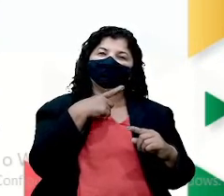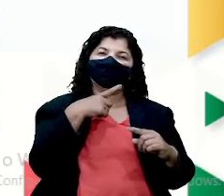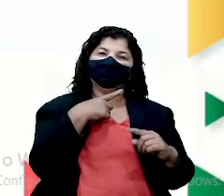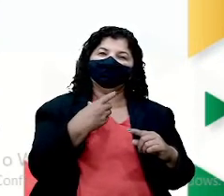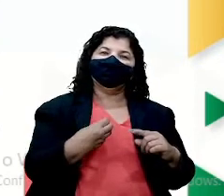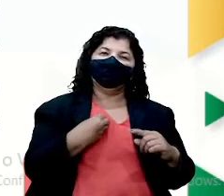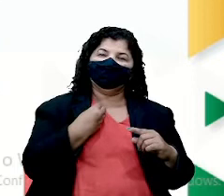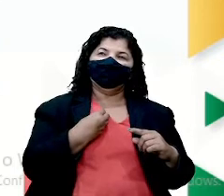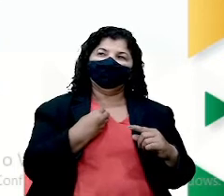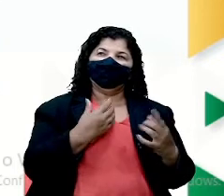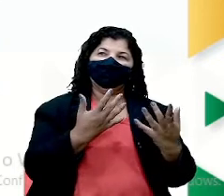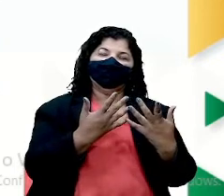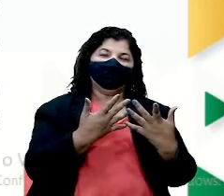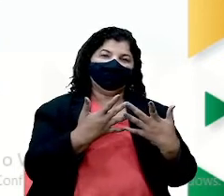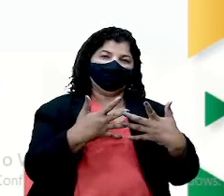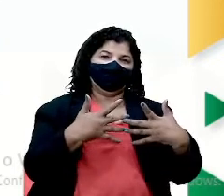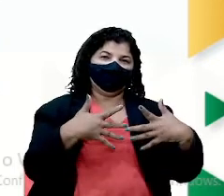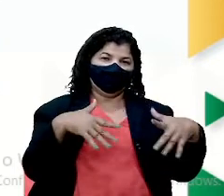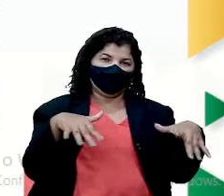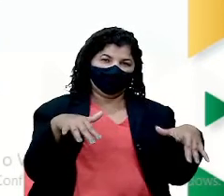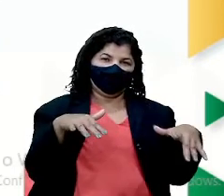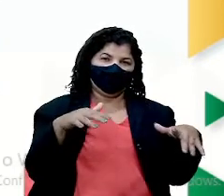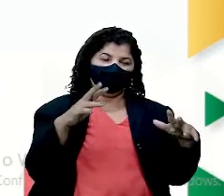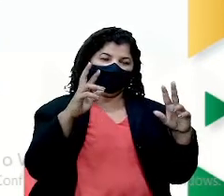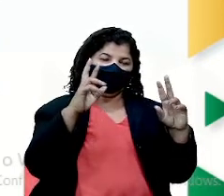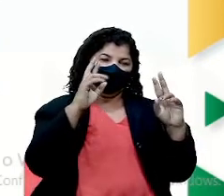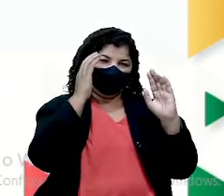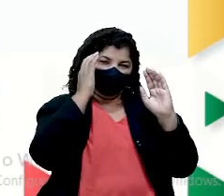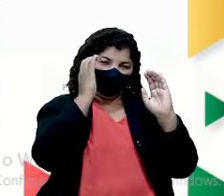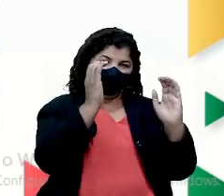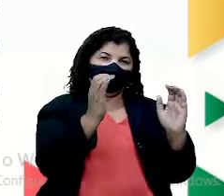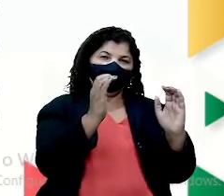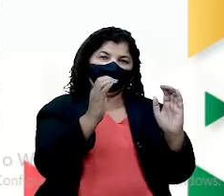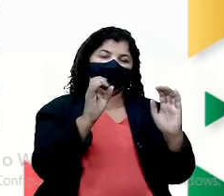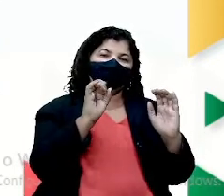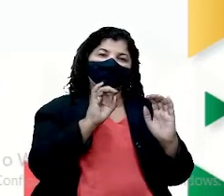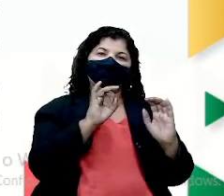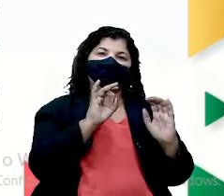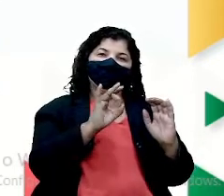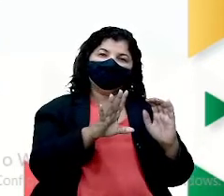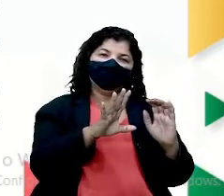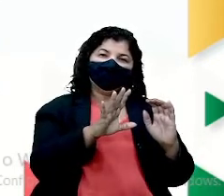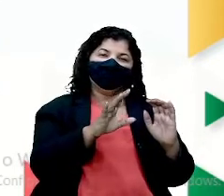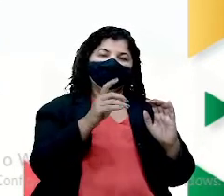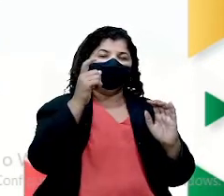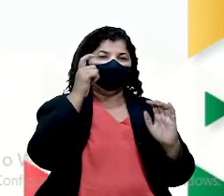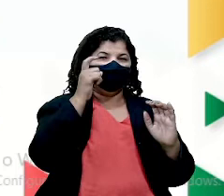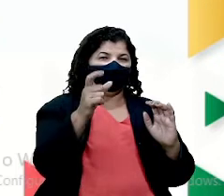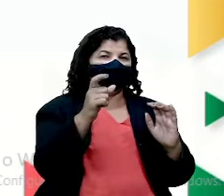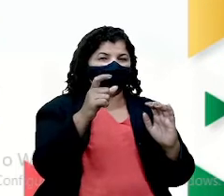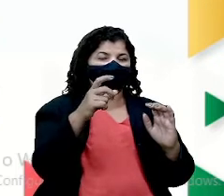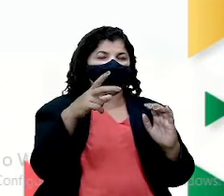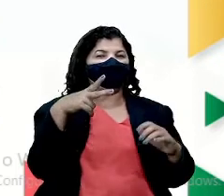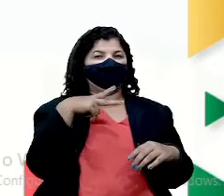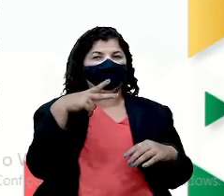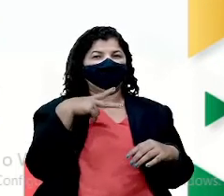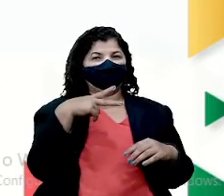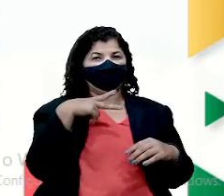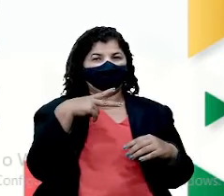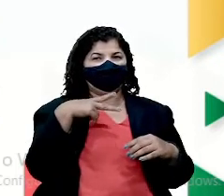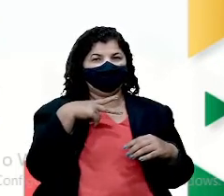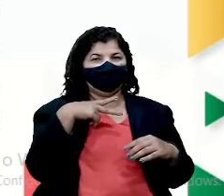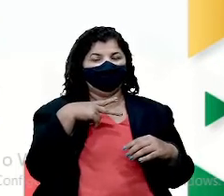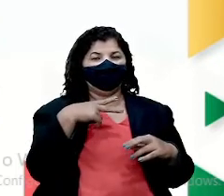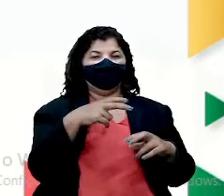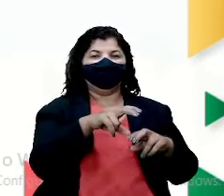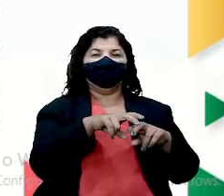natural, obedecendo apenas o quê? Apenas os seus interesses particulares. Por isso a